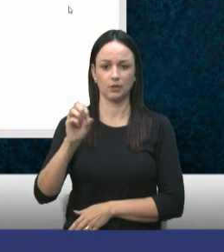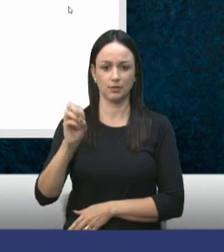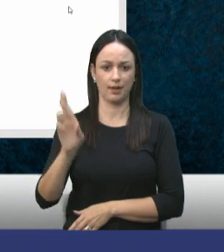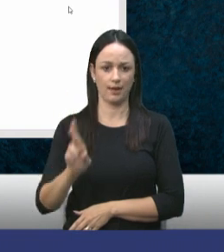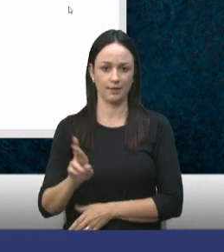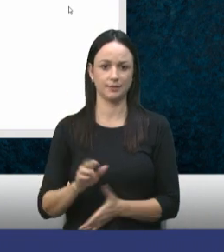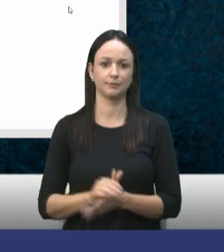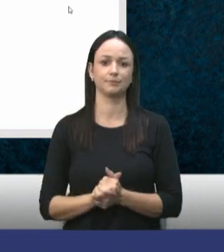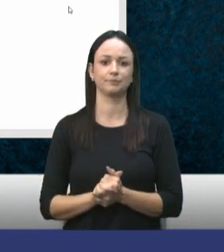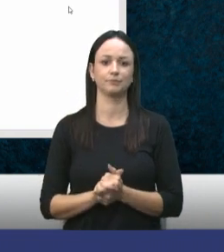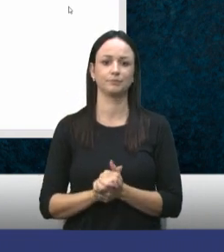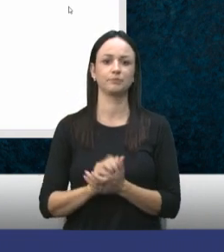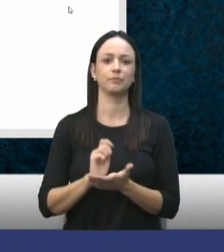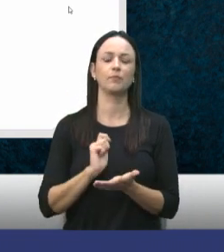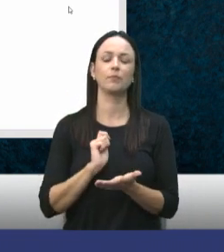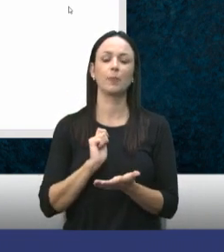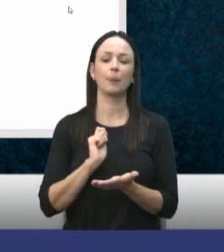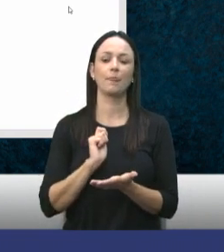R$14.160.780.